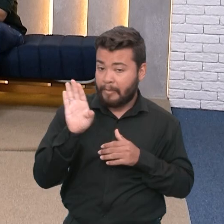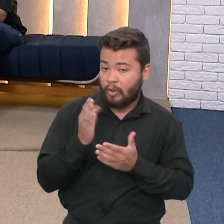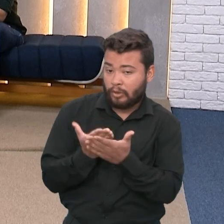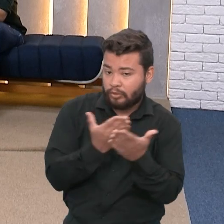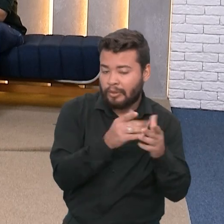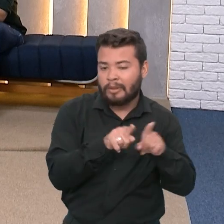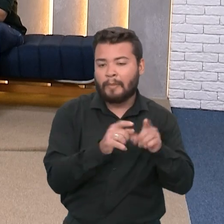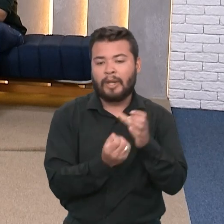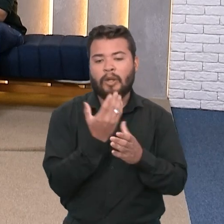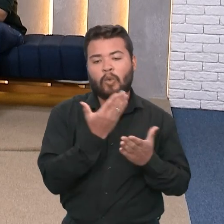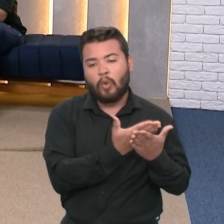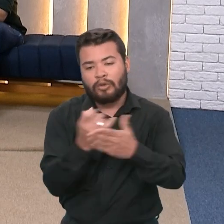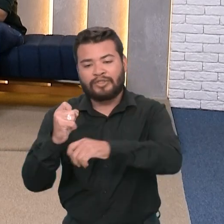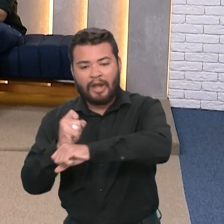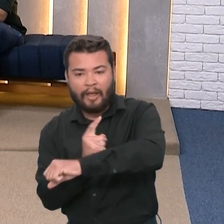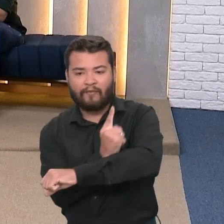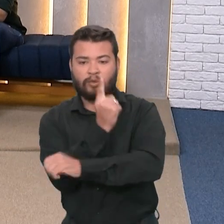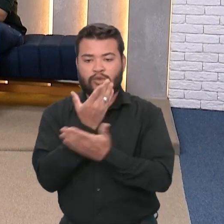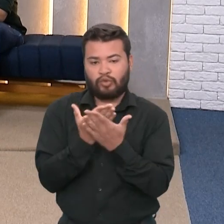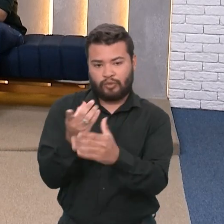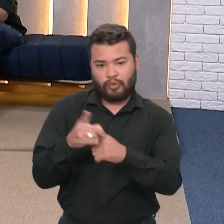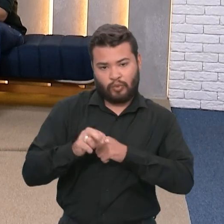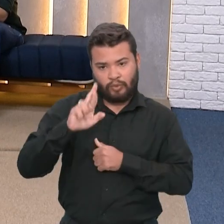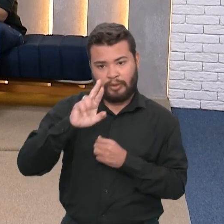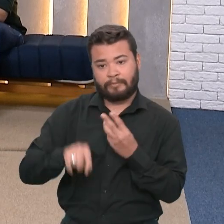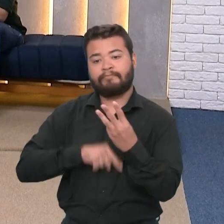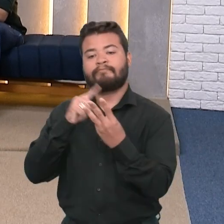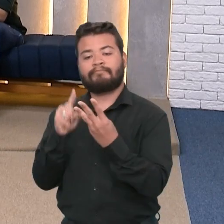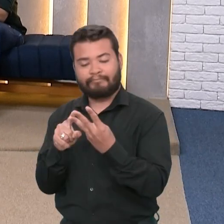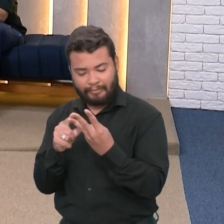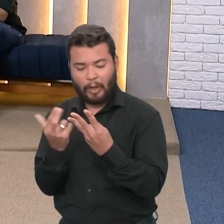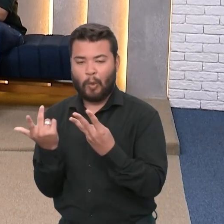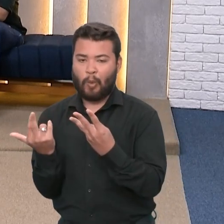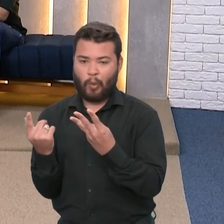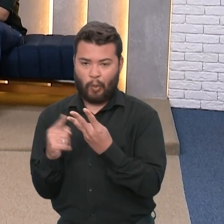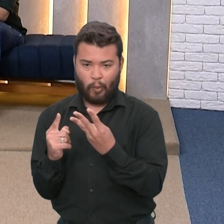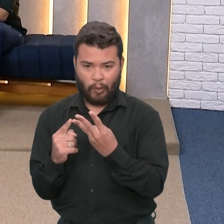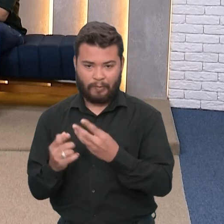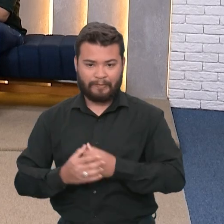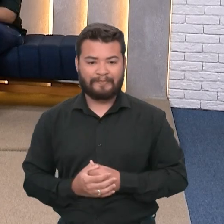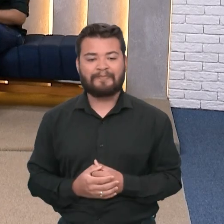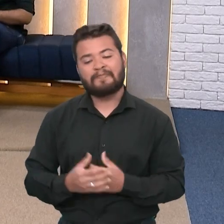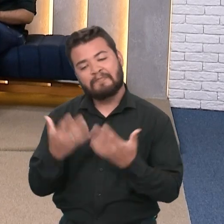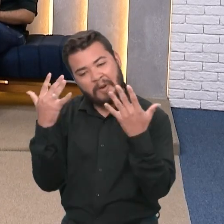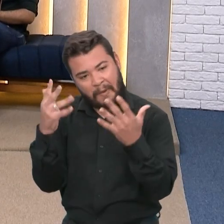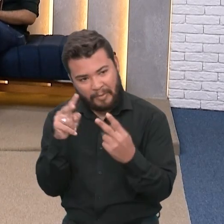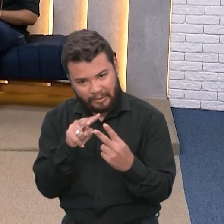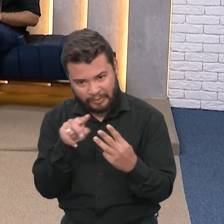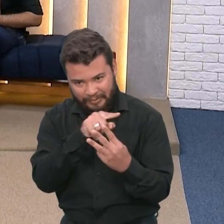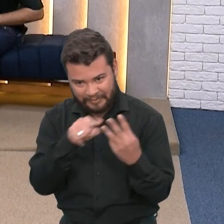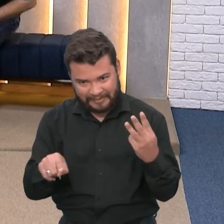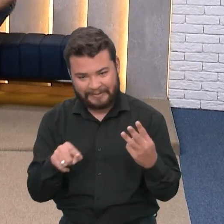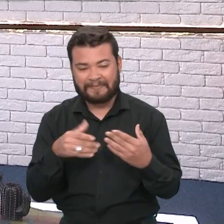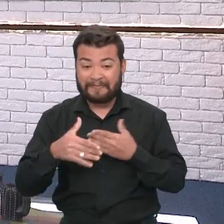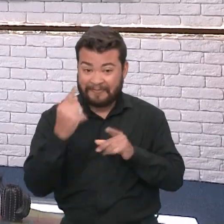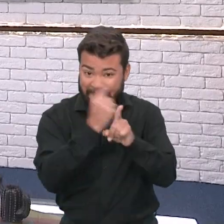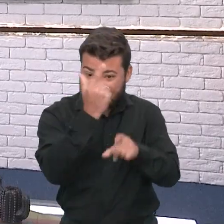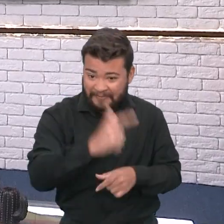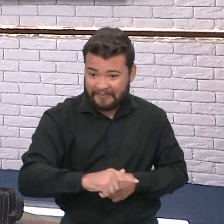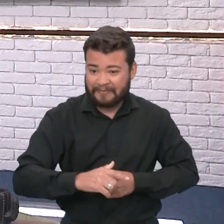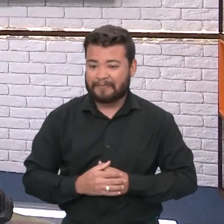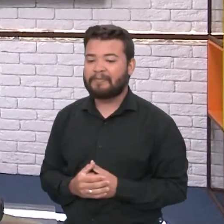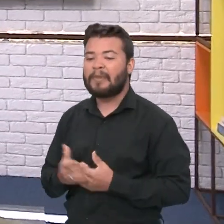Ecologia e Evolução pela UFG, e o Pablo Silva também, ecólogo, também doutorando em Ecologia. Parabéns. Até uma próxima. Até.